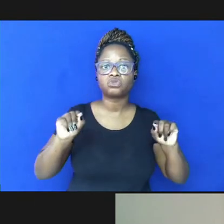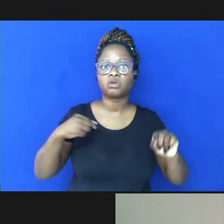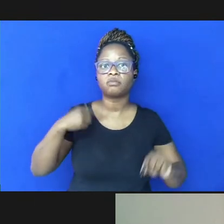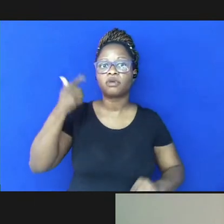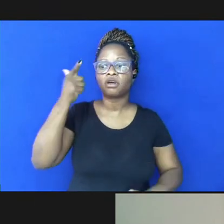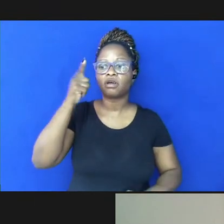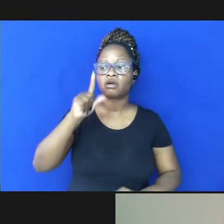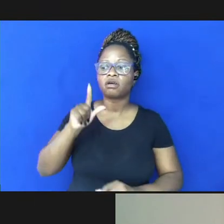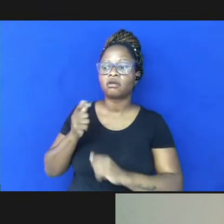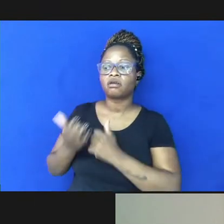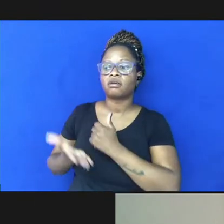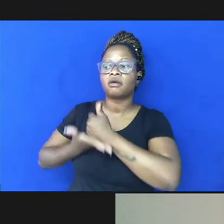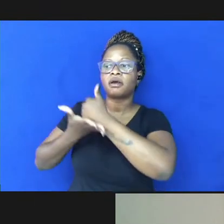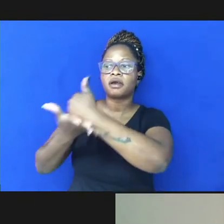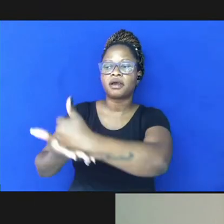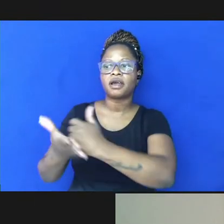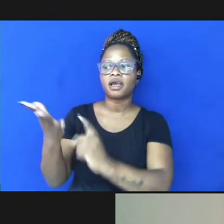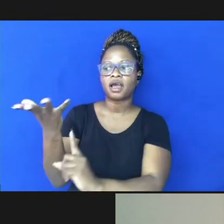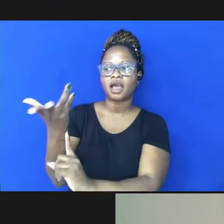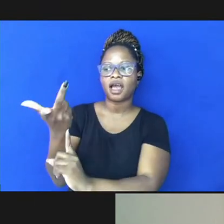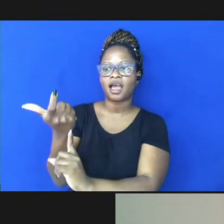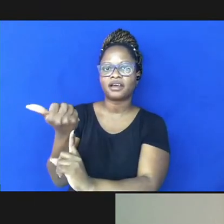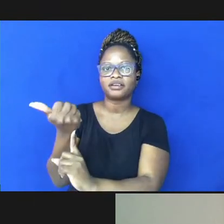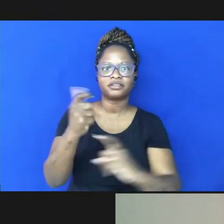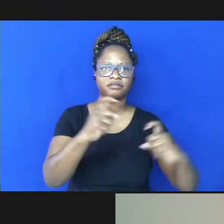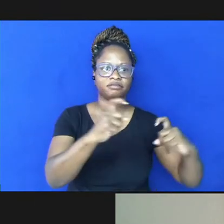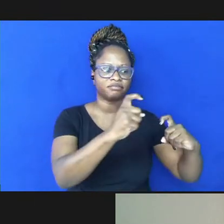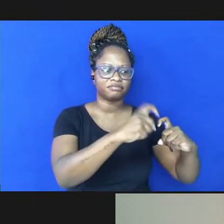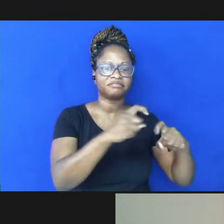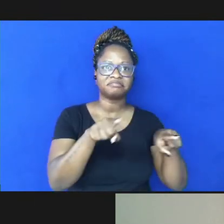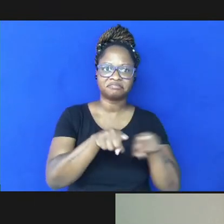da cooperação entre arte e medicina. Também